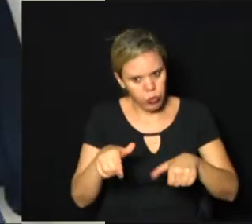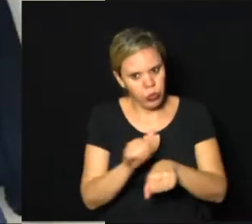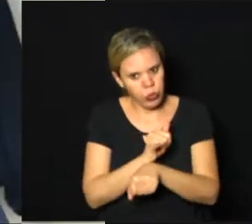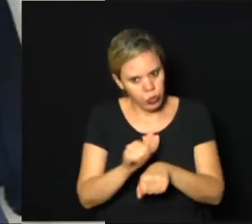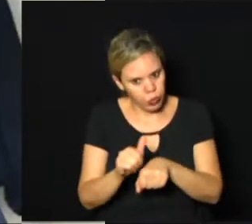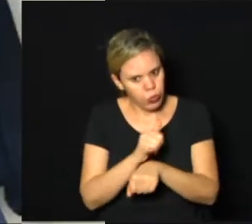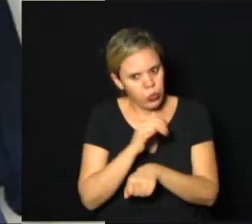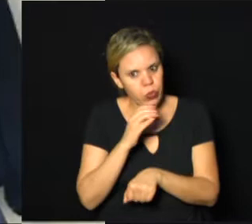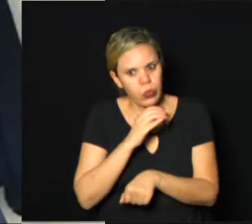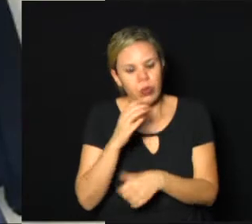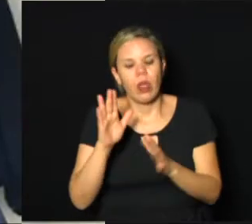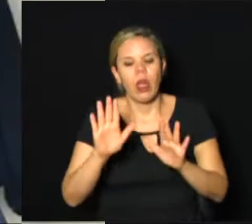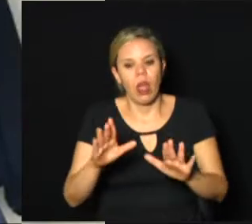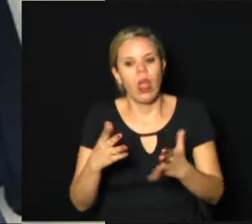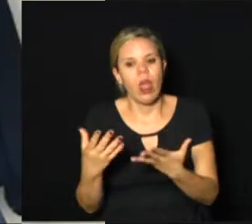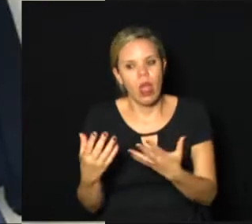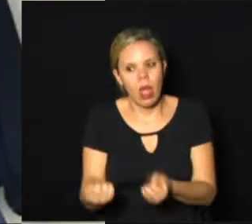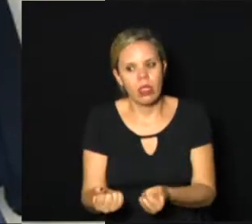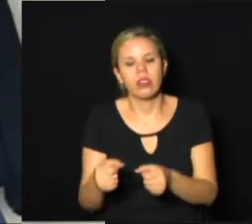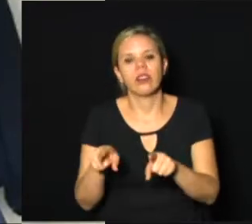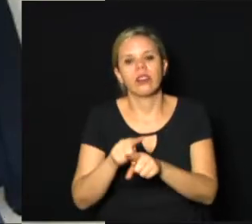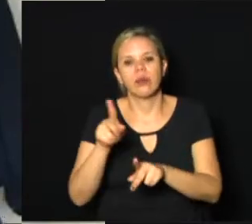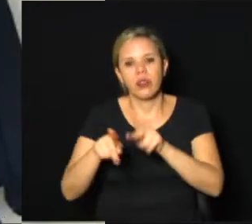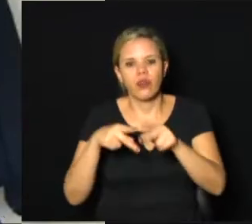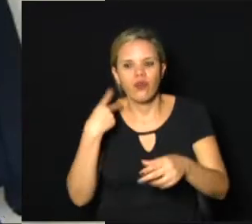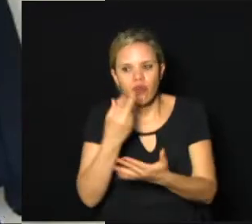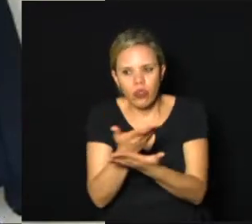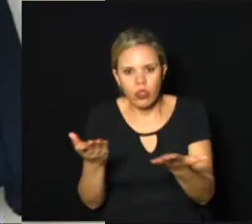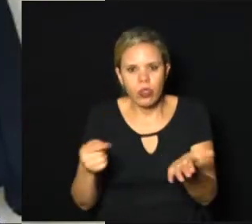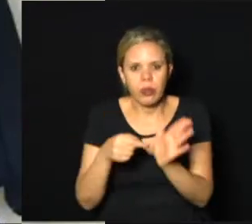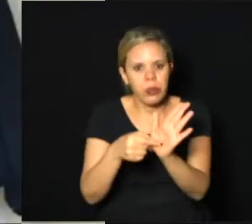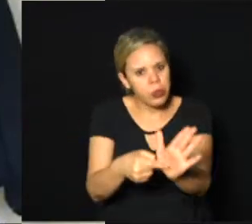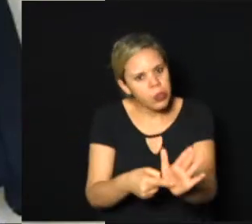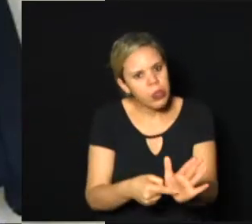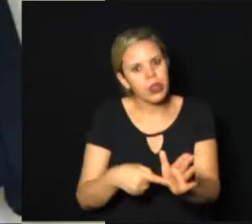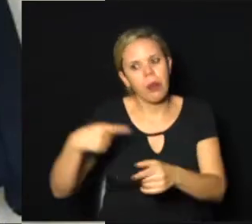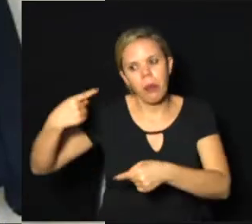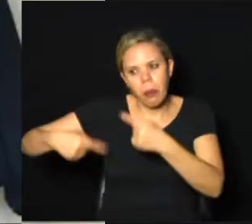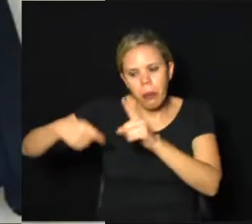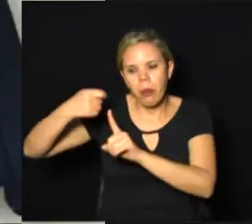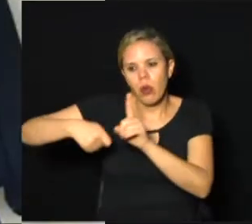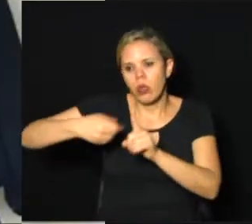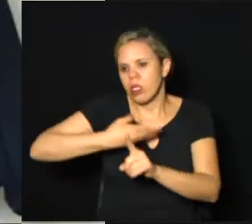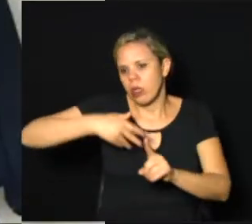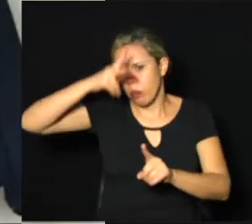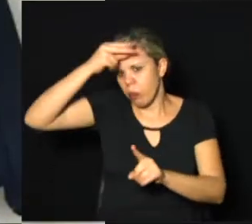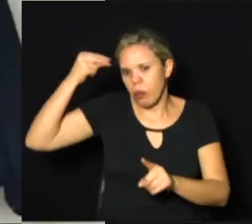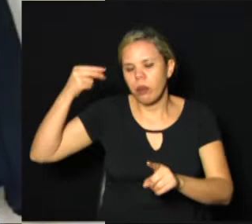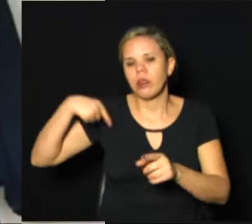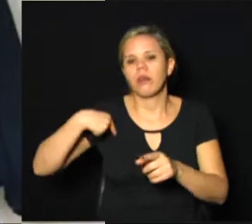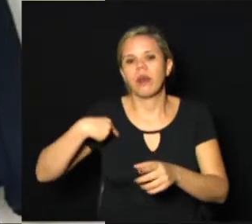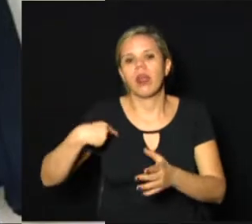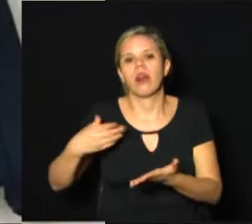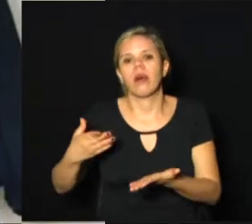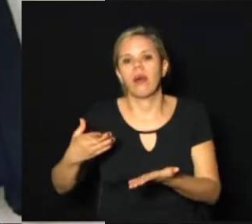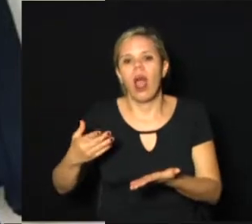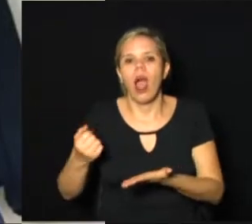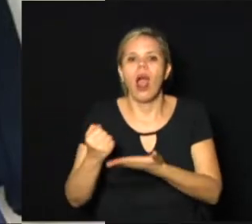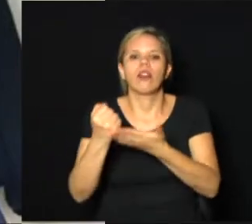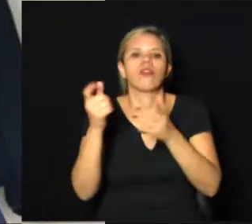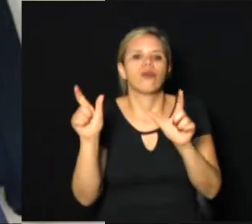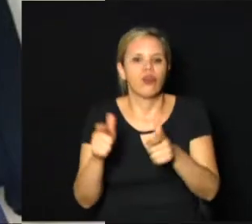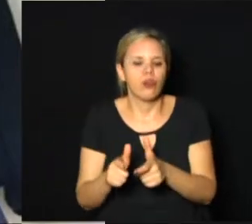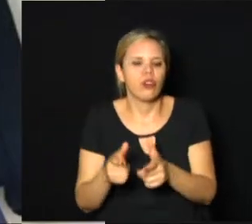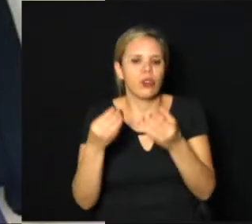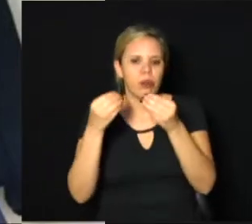buscado acolher as demandas que os vereadores trazem de políticas públicas para mitigar os impactos sociais e